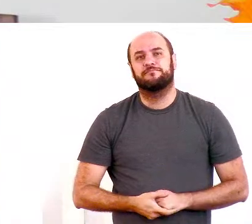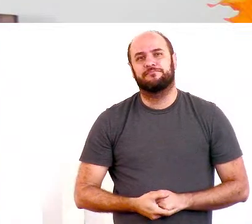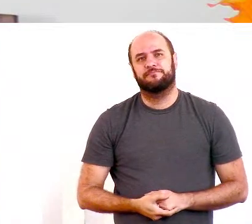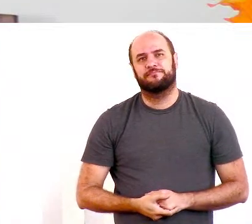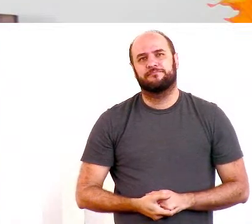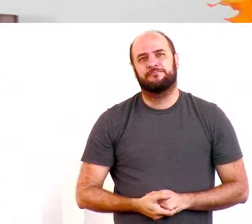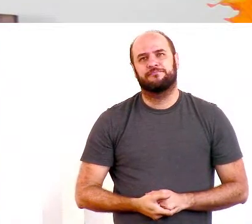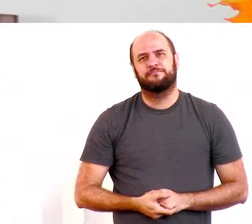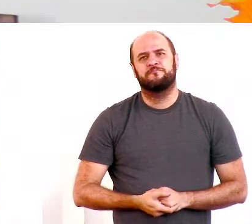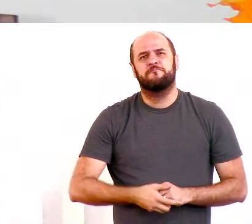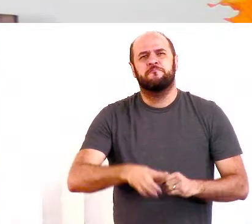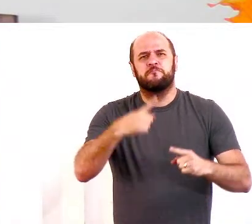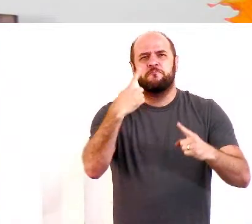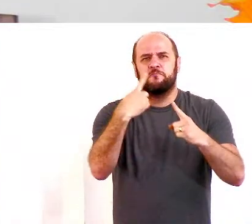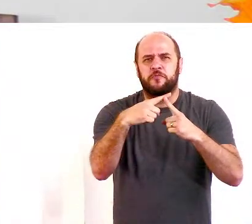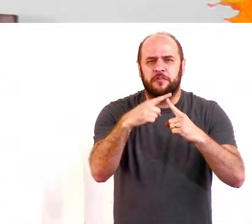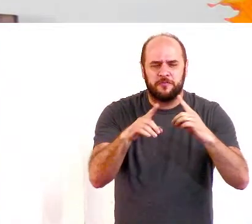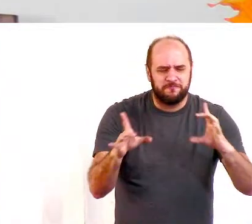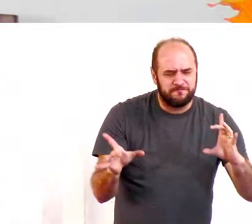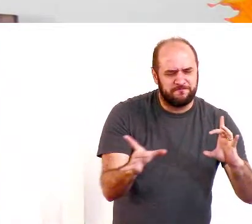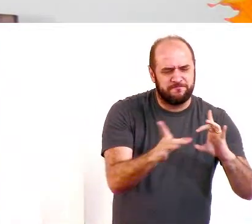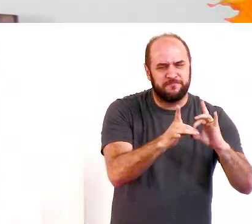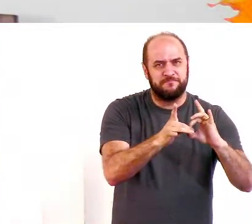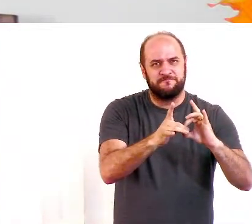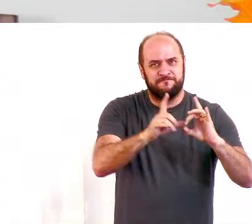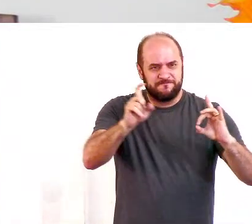Porque uma âncora segura a sua alma.